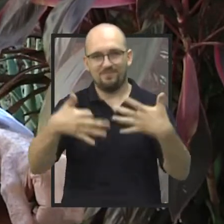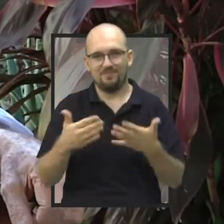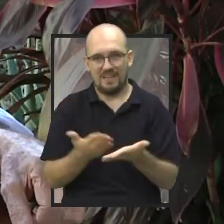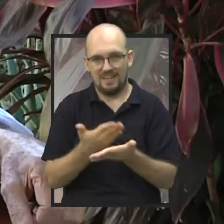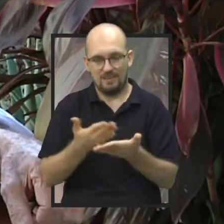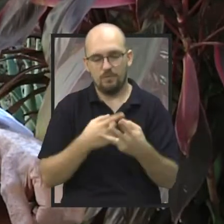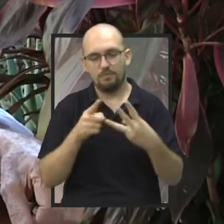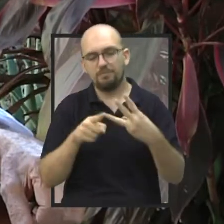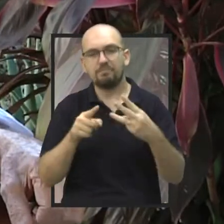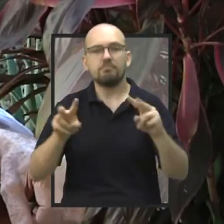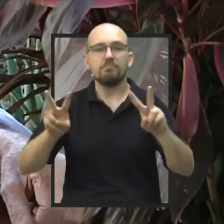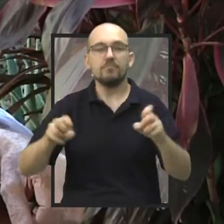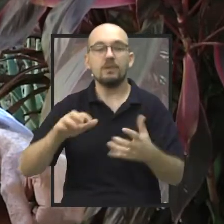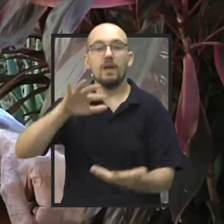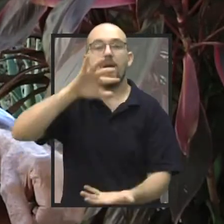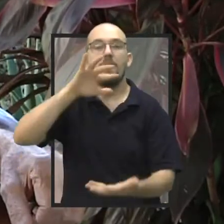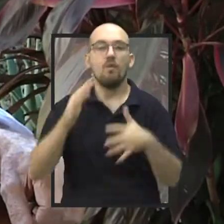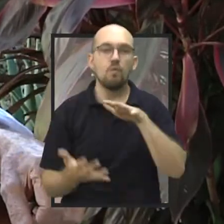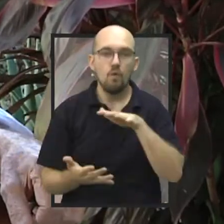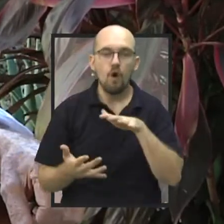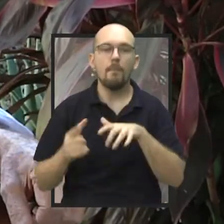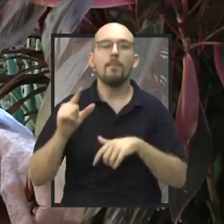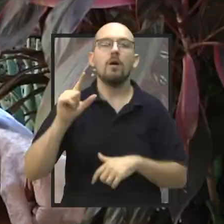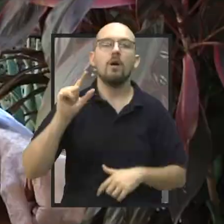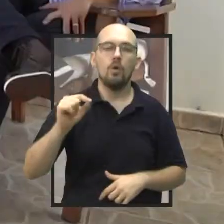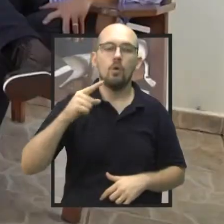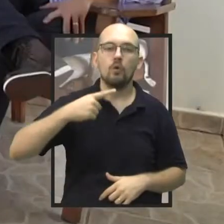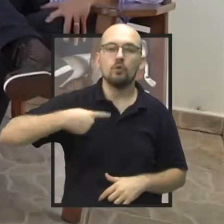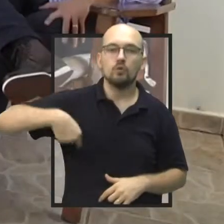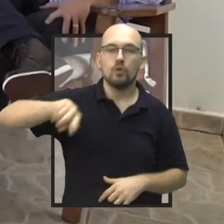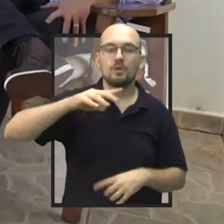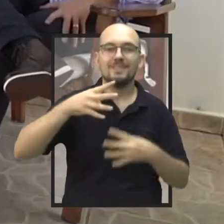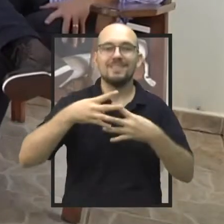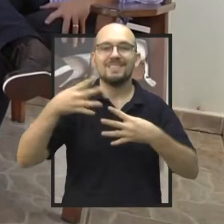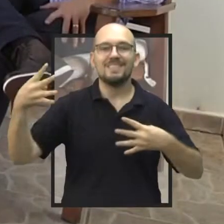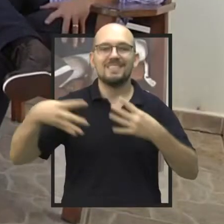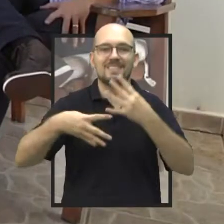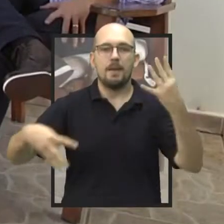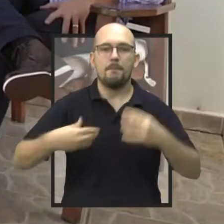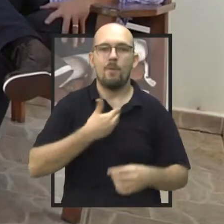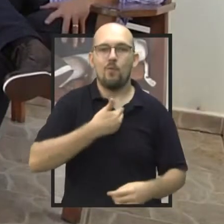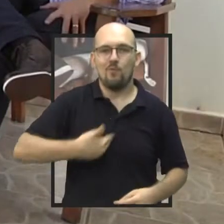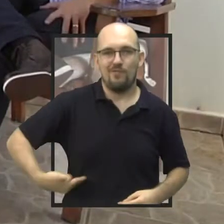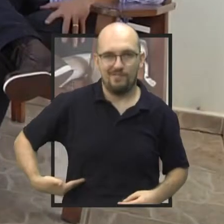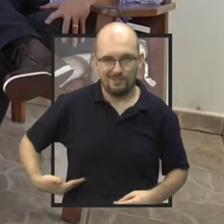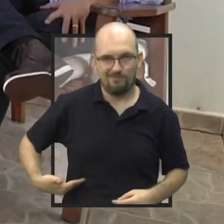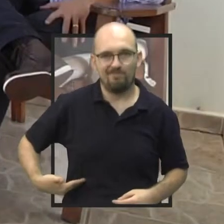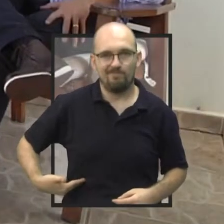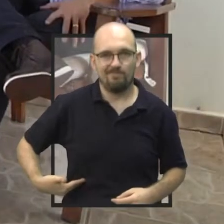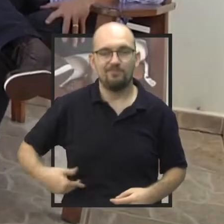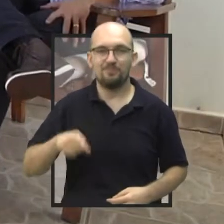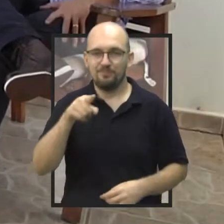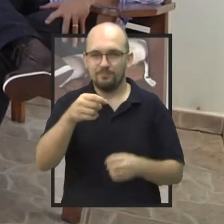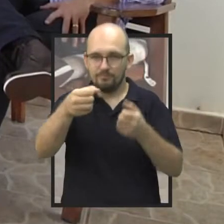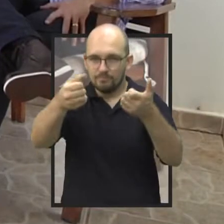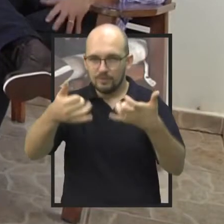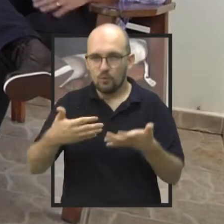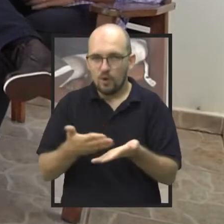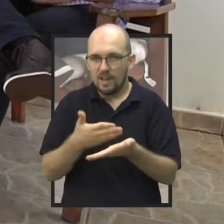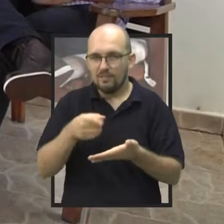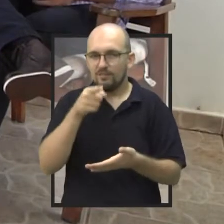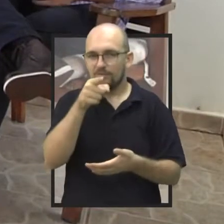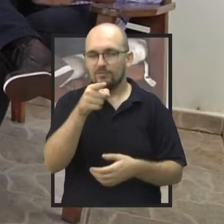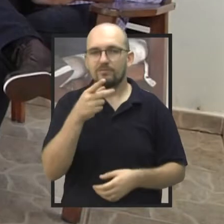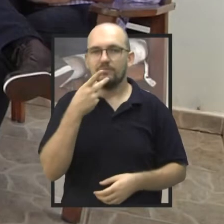livro, que é a reforma do nosso sistema de governo. E aí o senhor deixa bem claro que o senhor